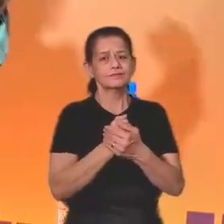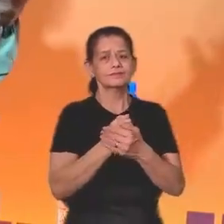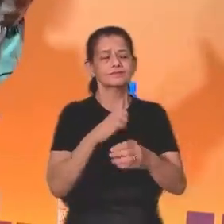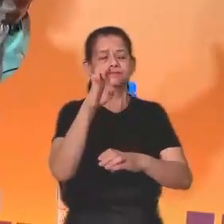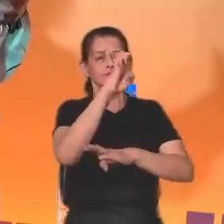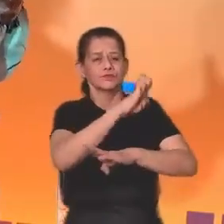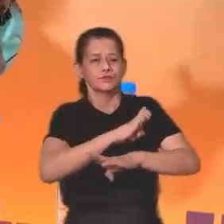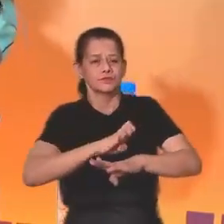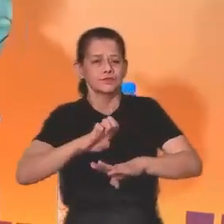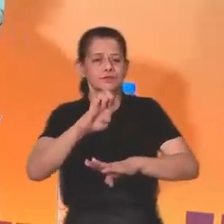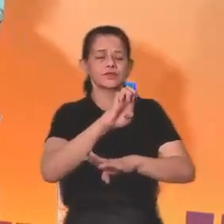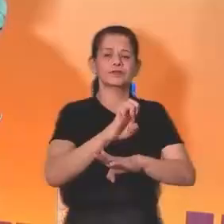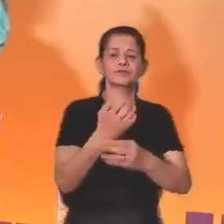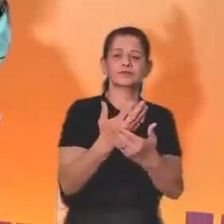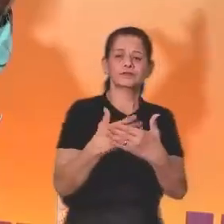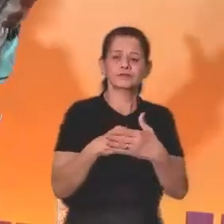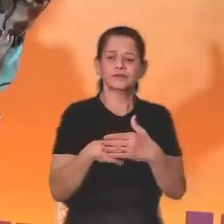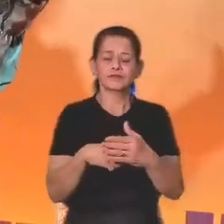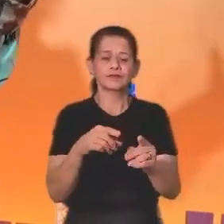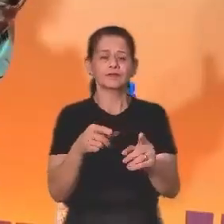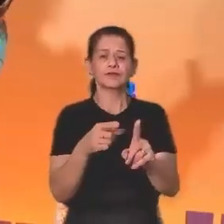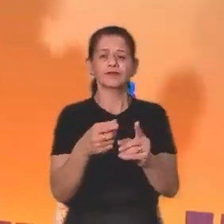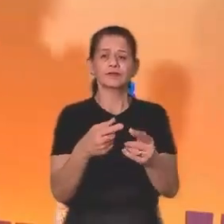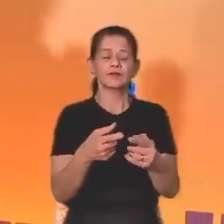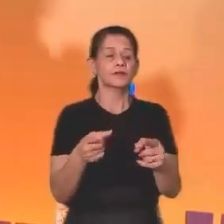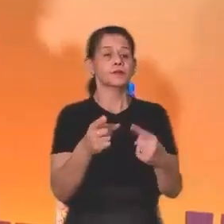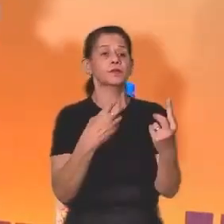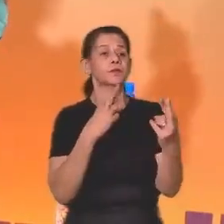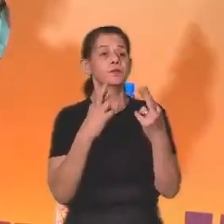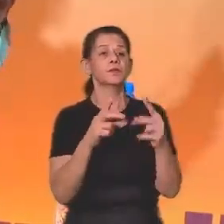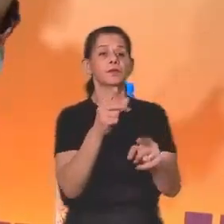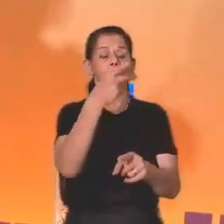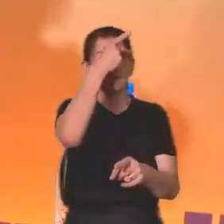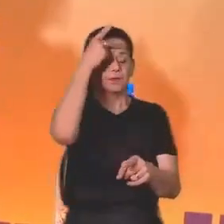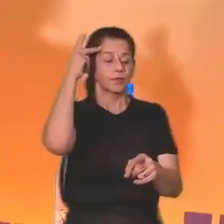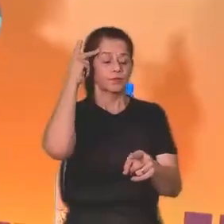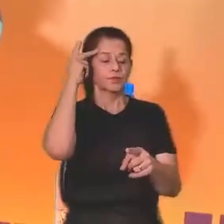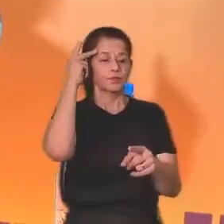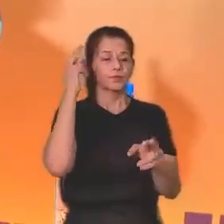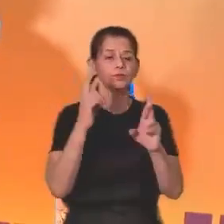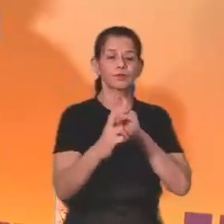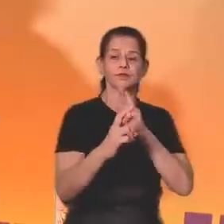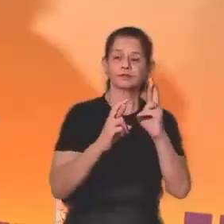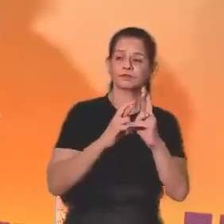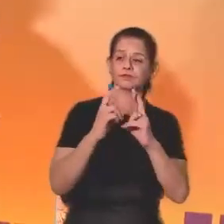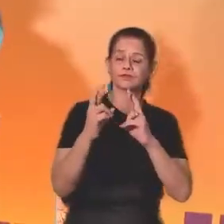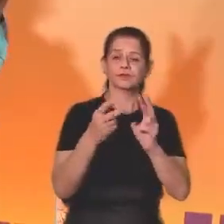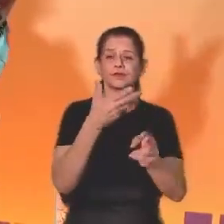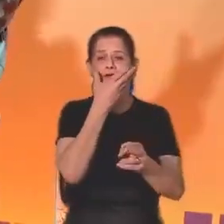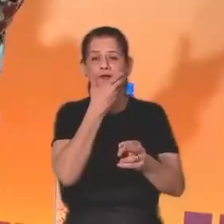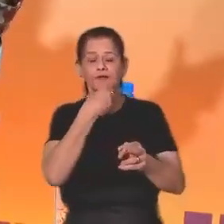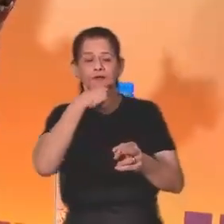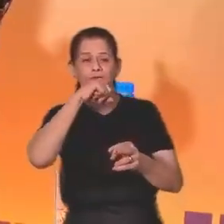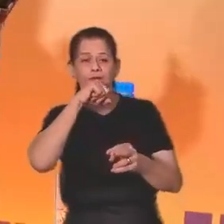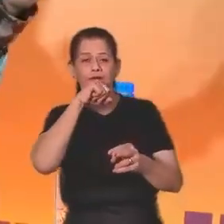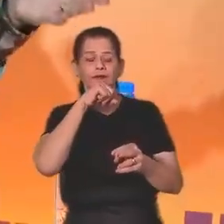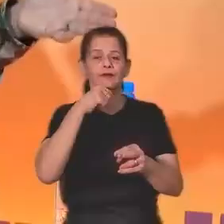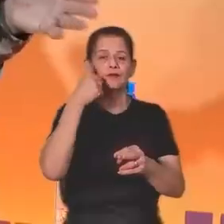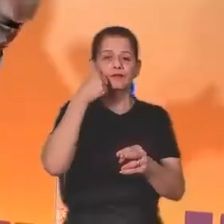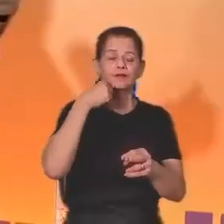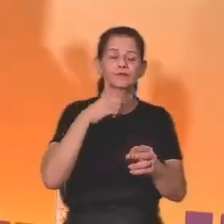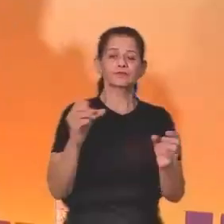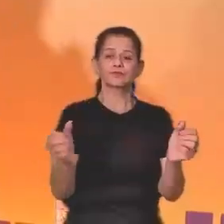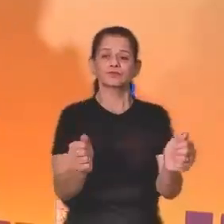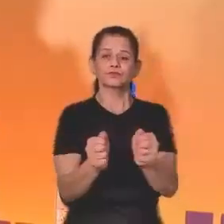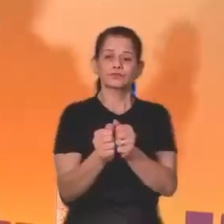do corpo docente, mas também das pessoas envolvidas, né? Os pais, os funcionários que não estão, às vezes,